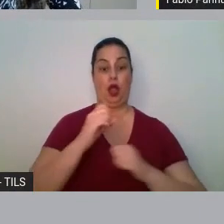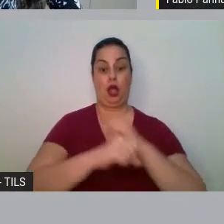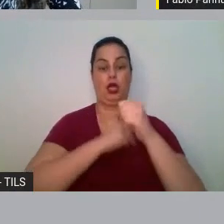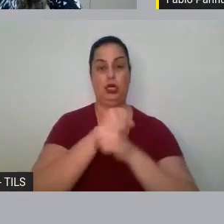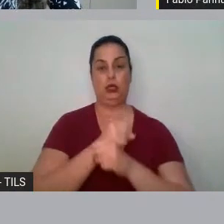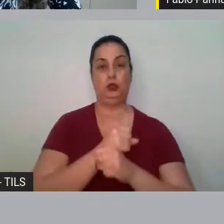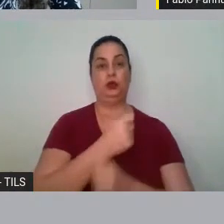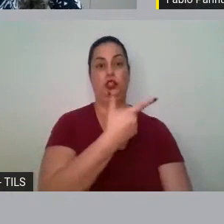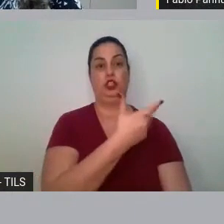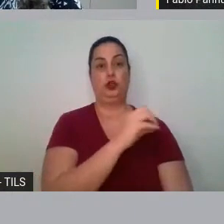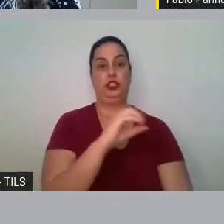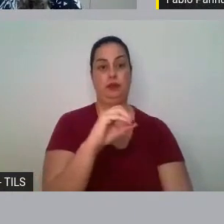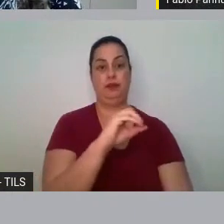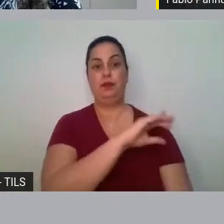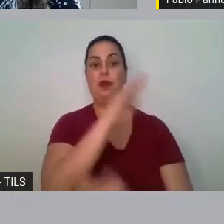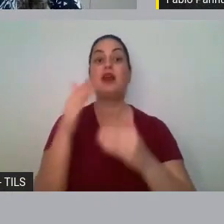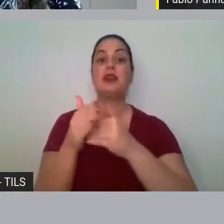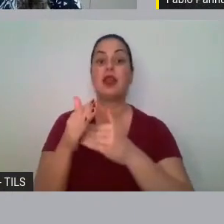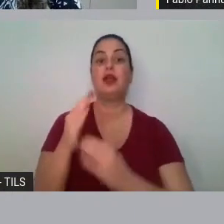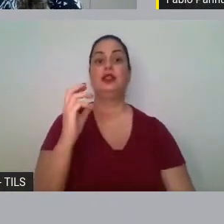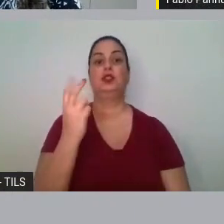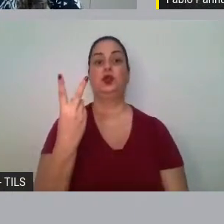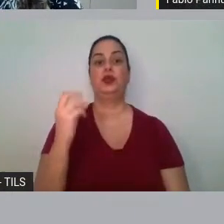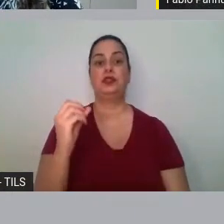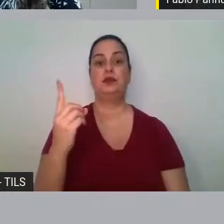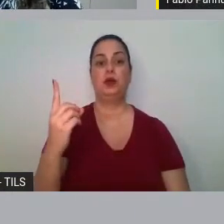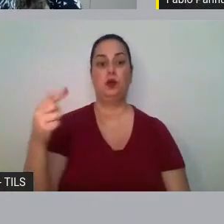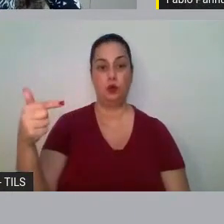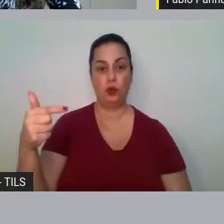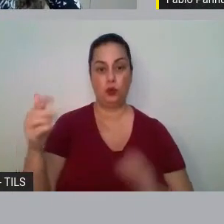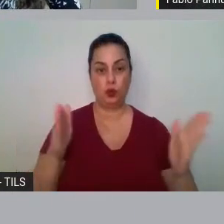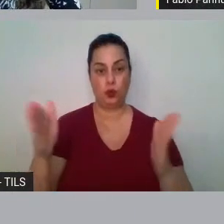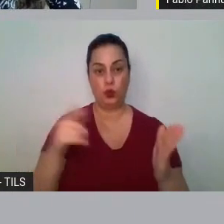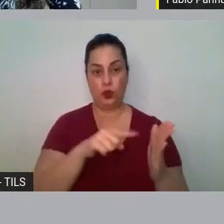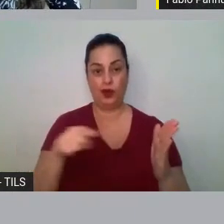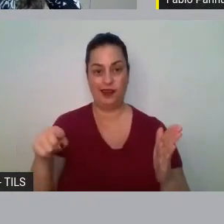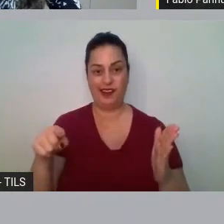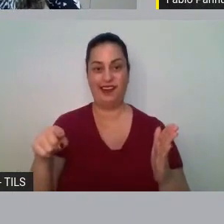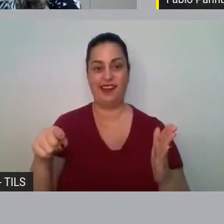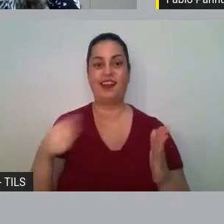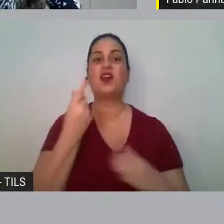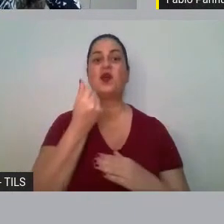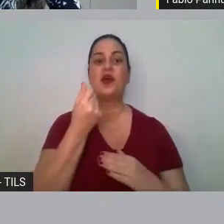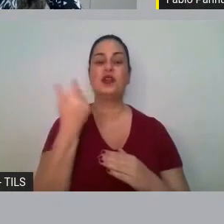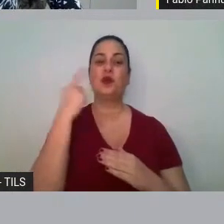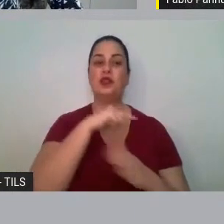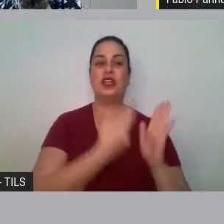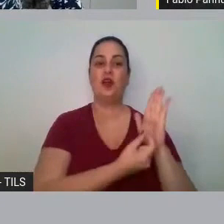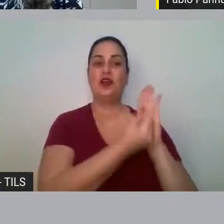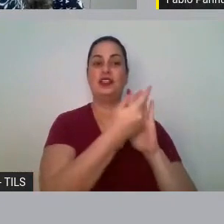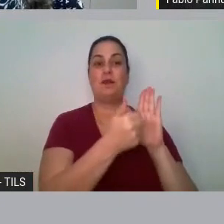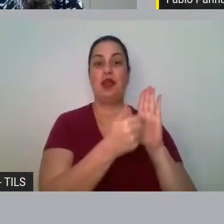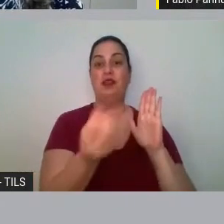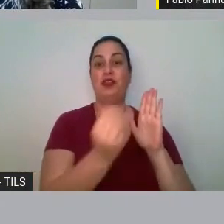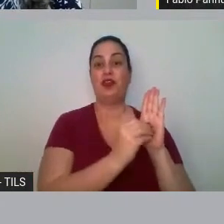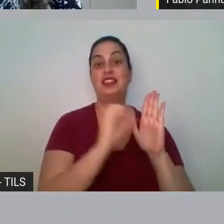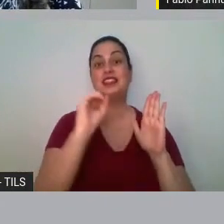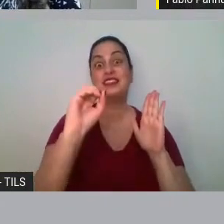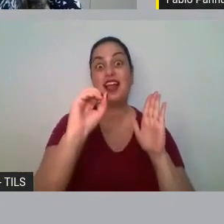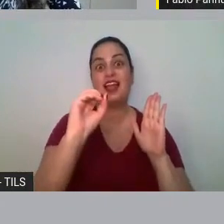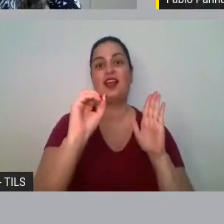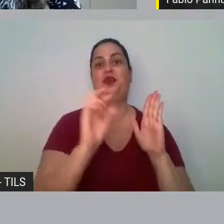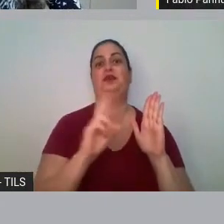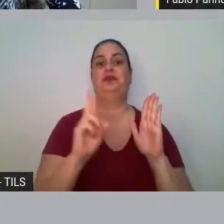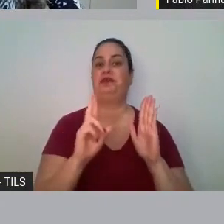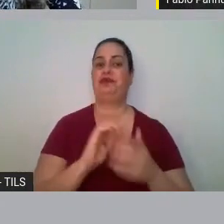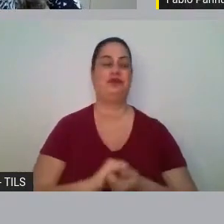trilhões. Quanto foi destinado a investimento? Direto do orçamento? 0. Nenhum investimento